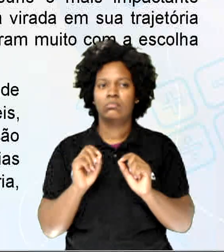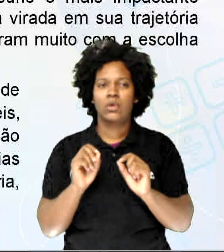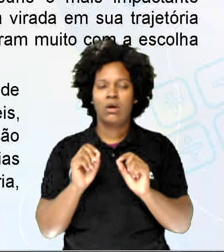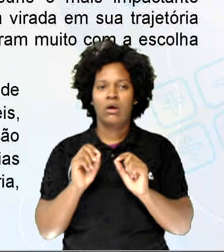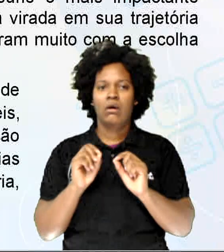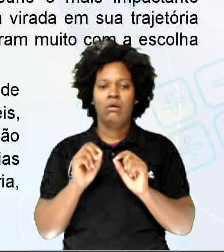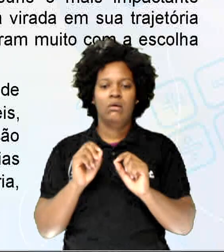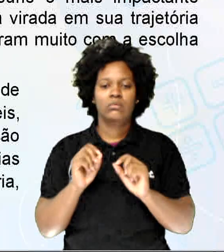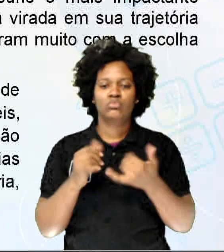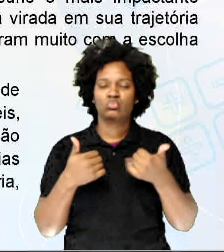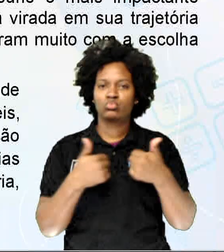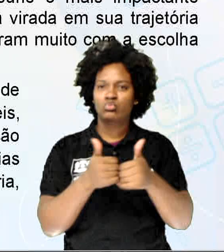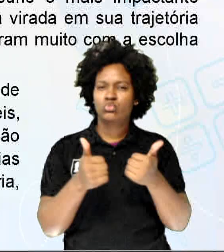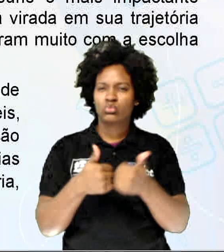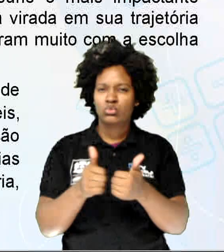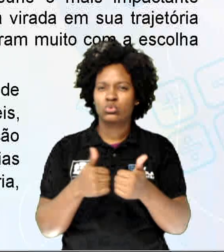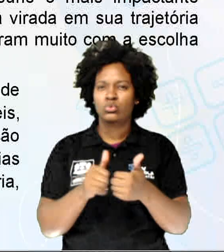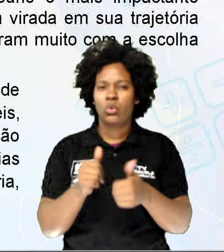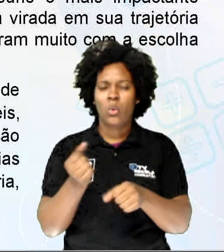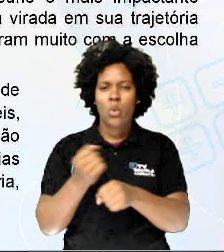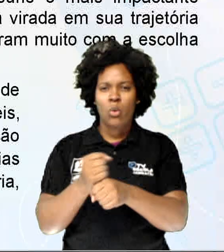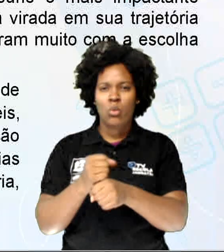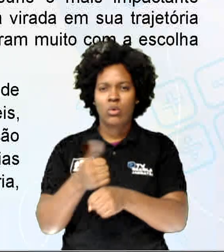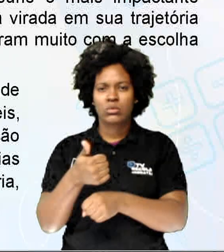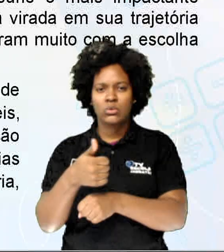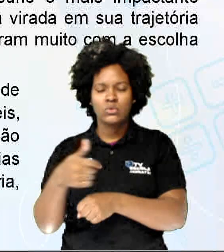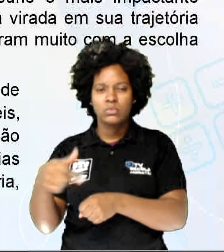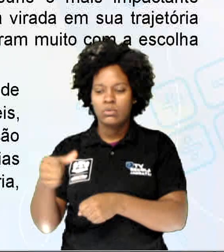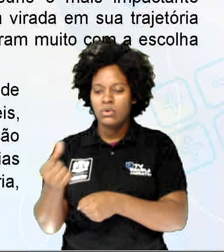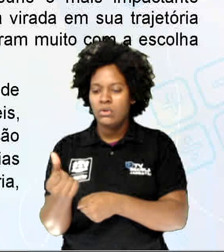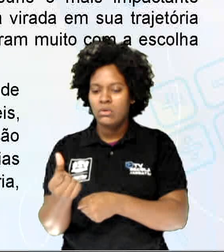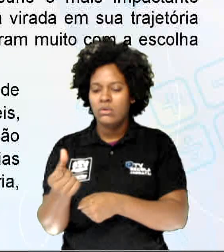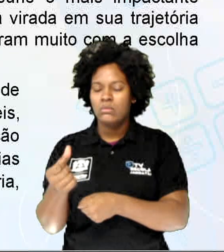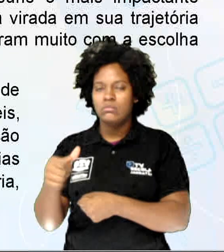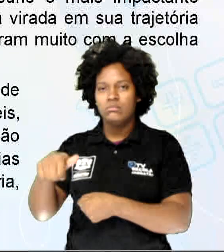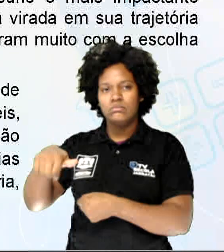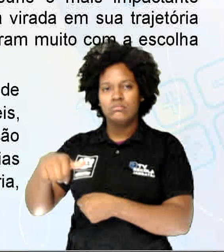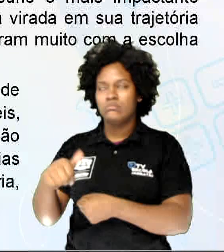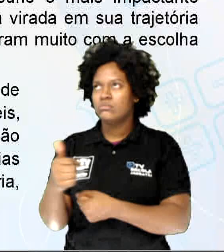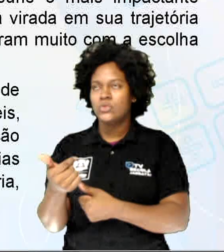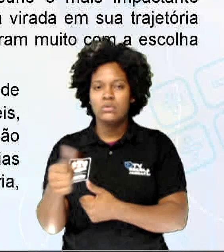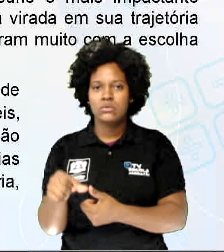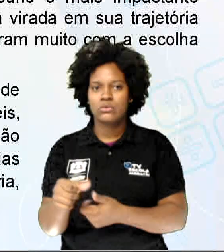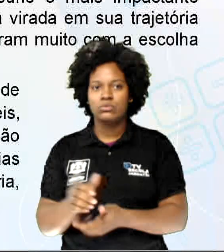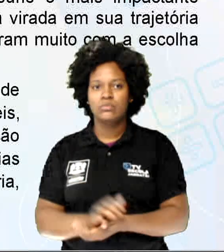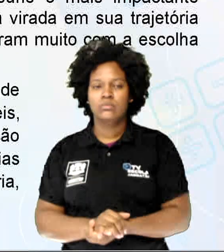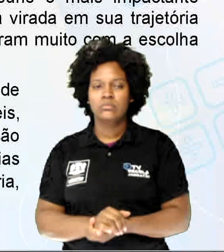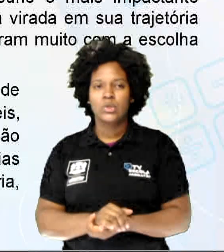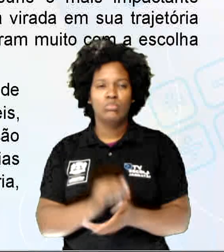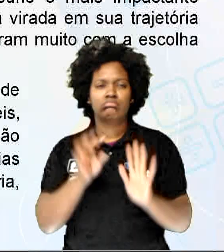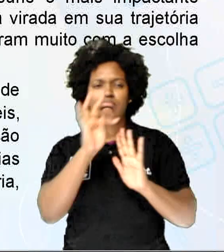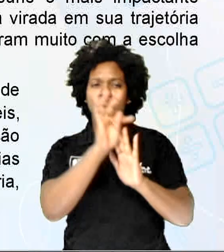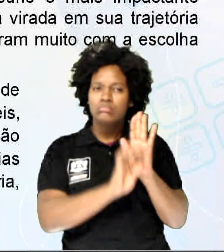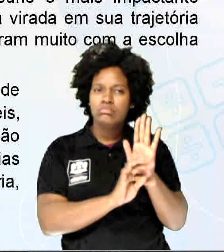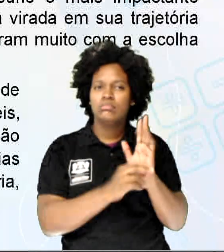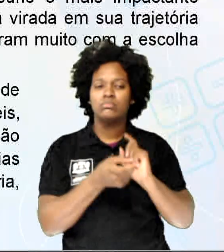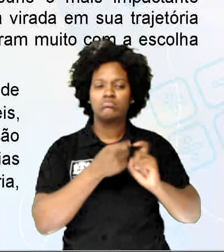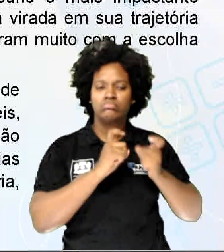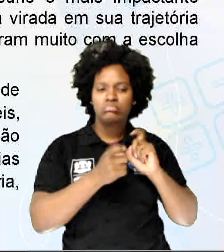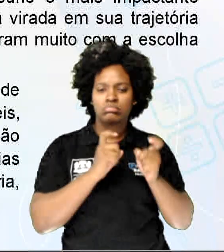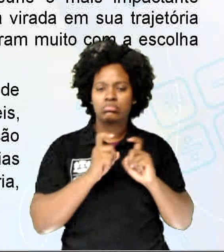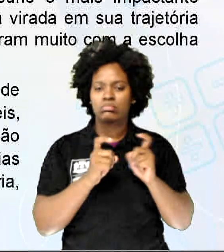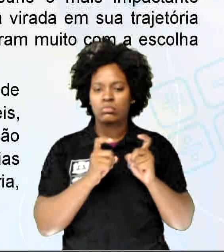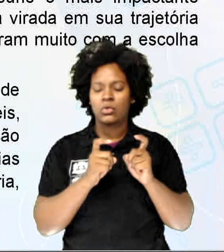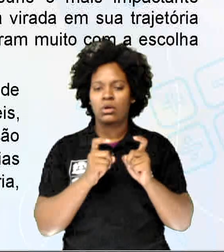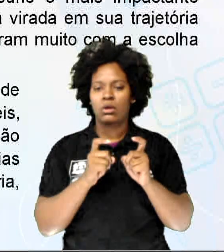Olimpíadas 2016, que seria feita no Rio de Janeiro, ok? E aí o texto discute sobre a grande vantagem de